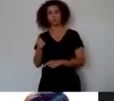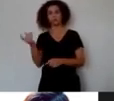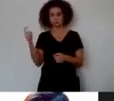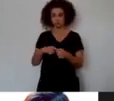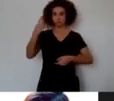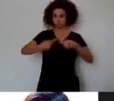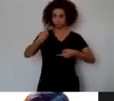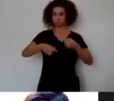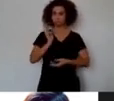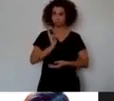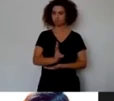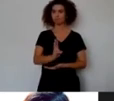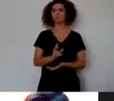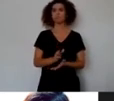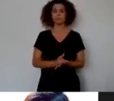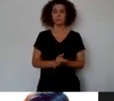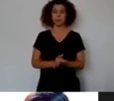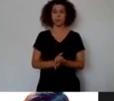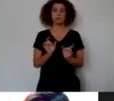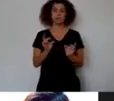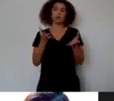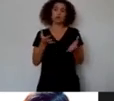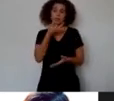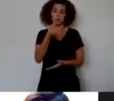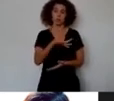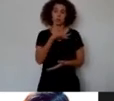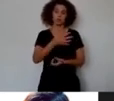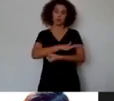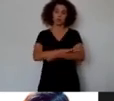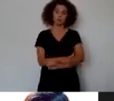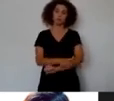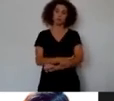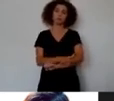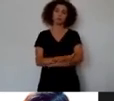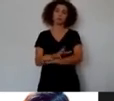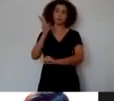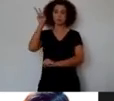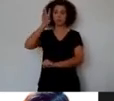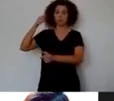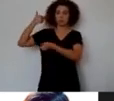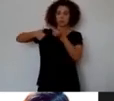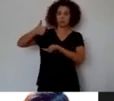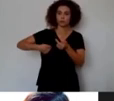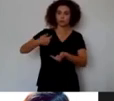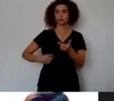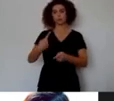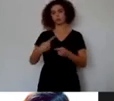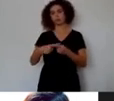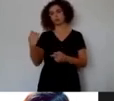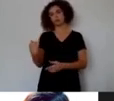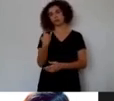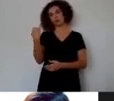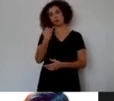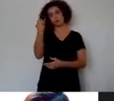evento, mas eu só queria comentar em relação ao racismo estrutural, porque é muito importante a gente discutir